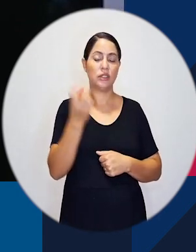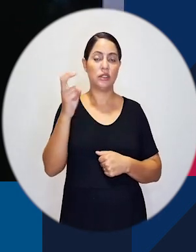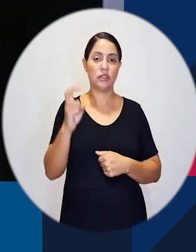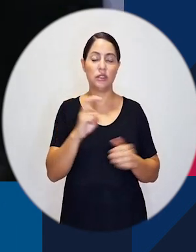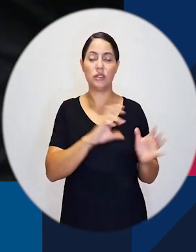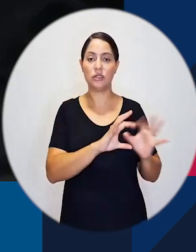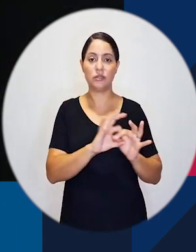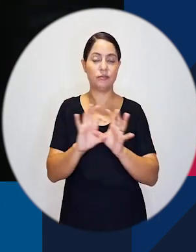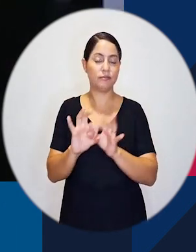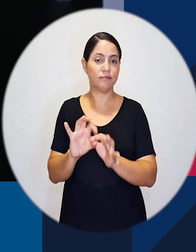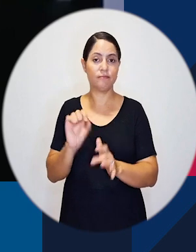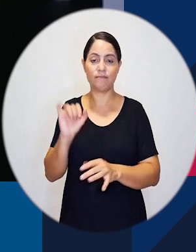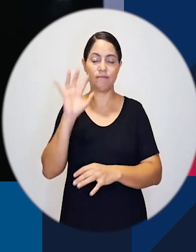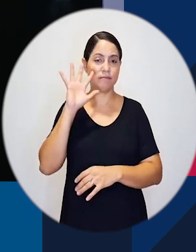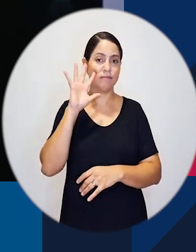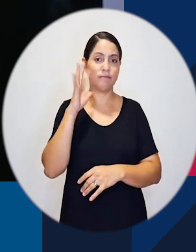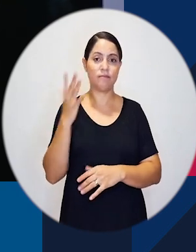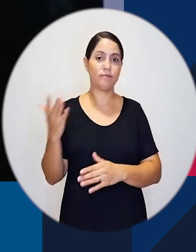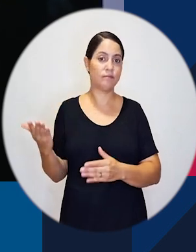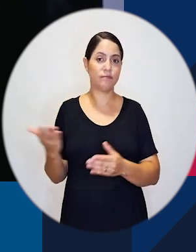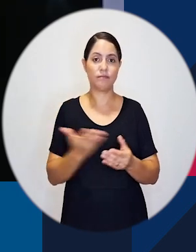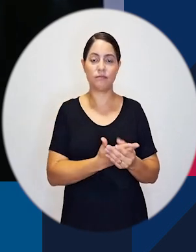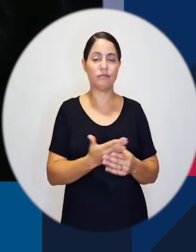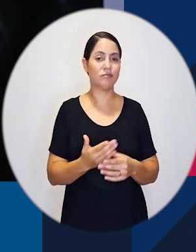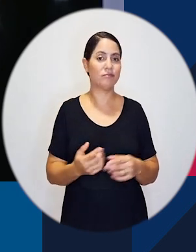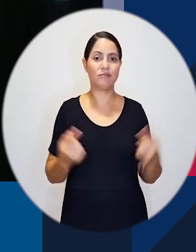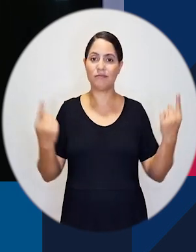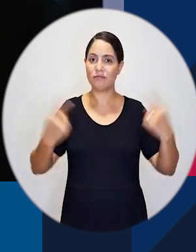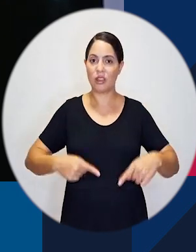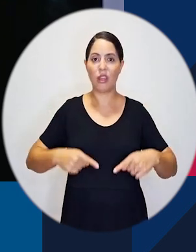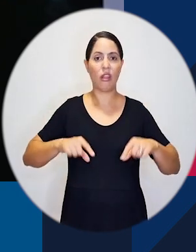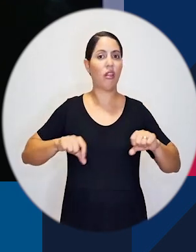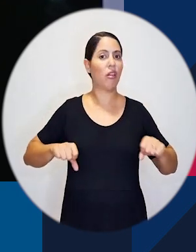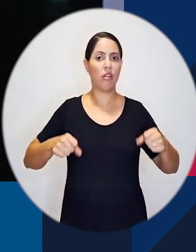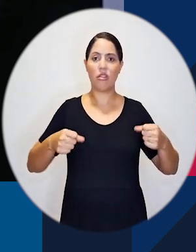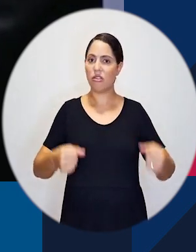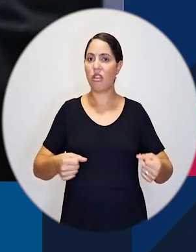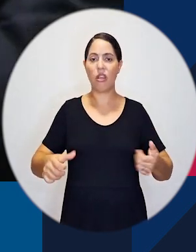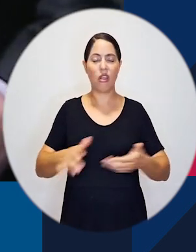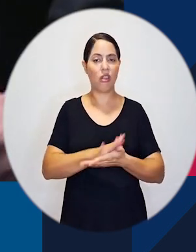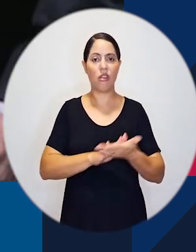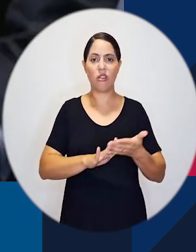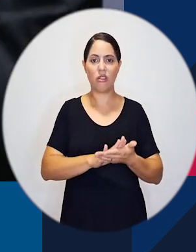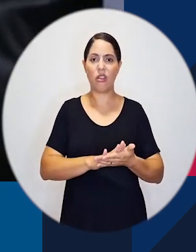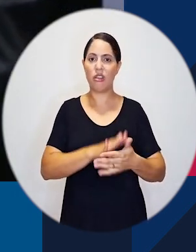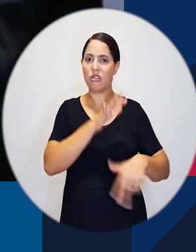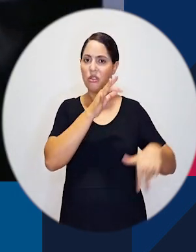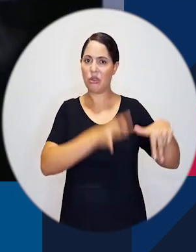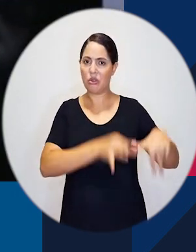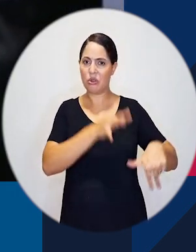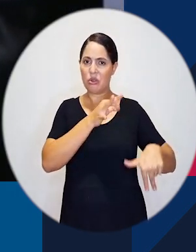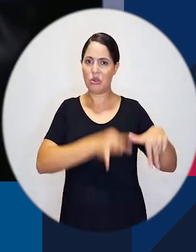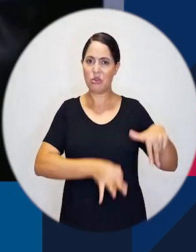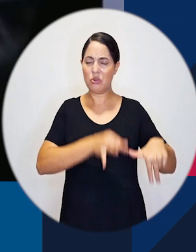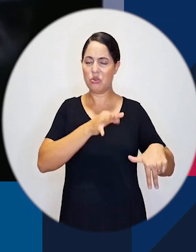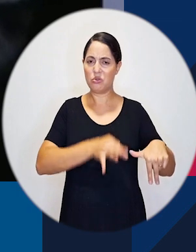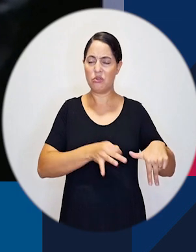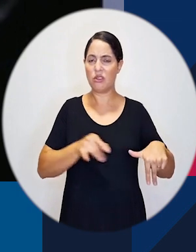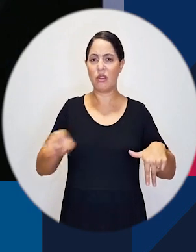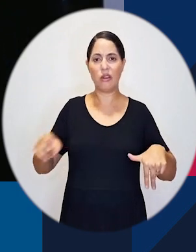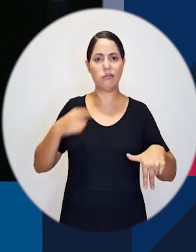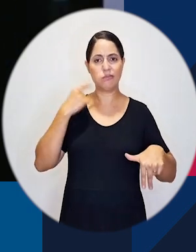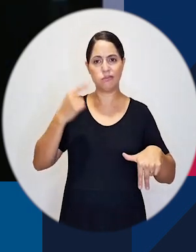aplicação sumária, sem devido processo legal, sem contraditório, sem ampla defesa, pelo juiz, pelo magistrado